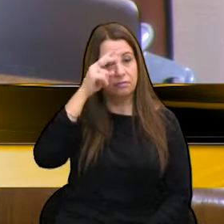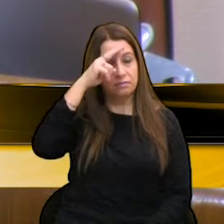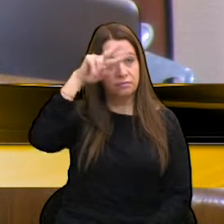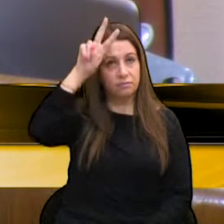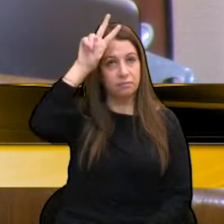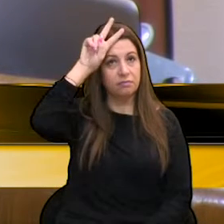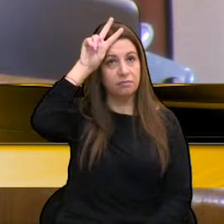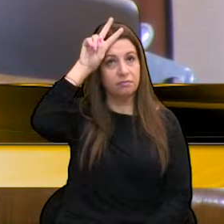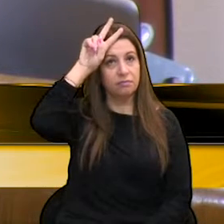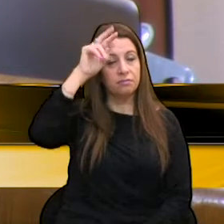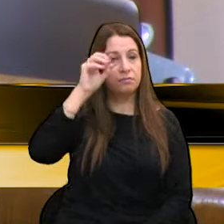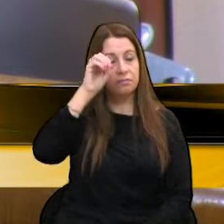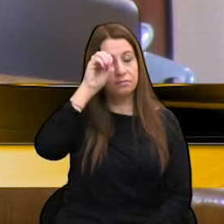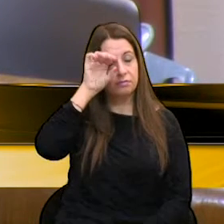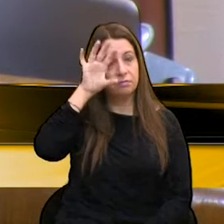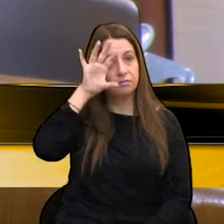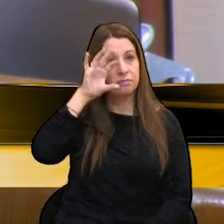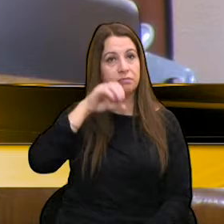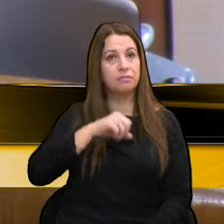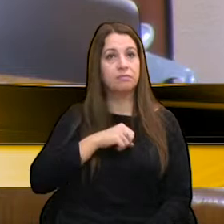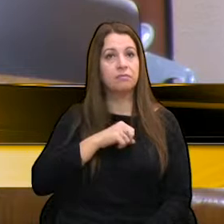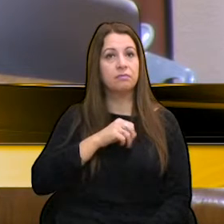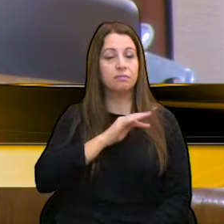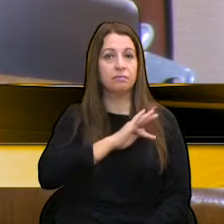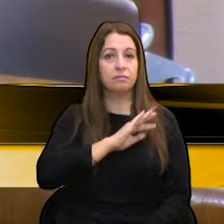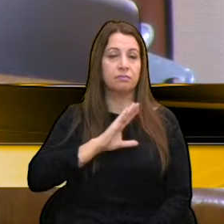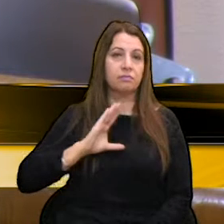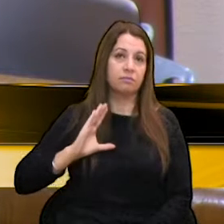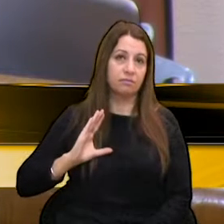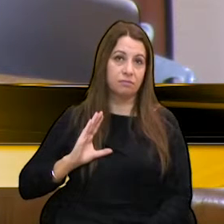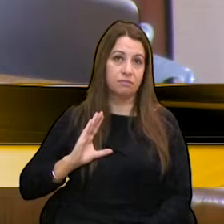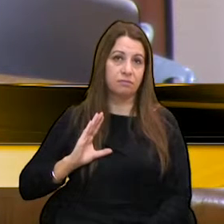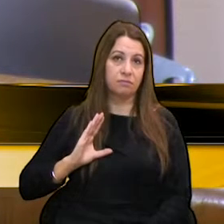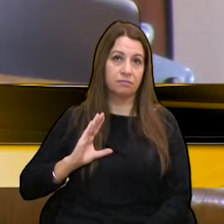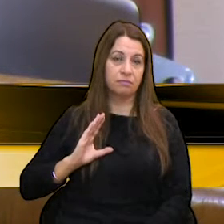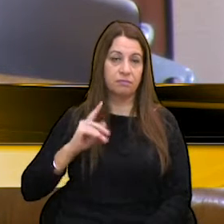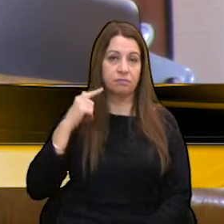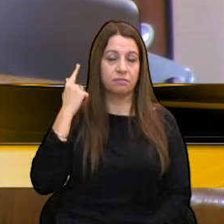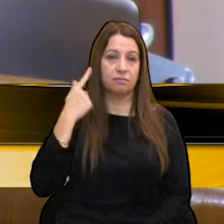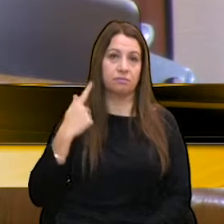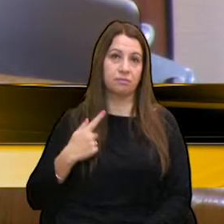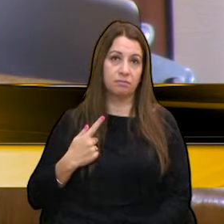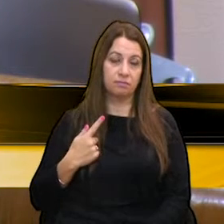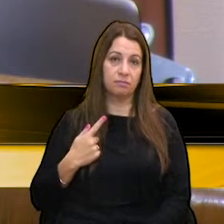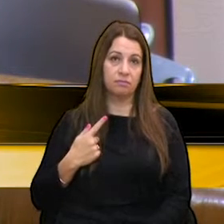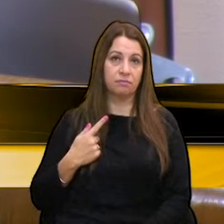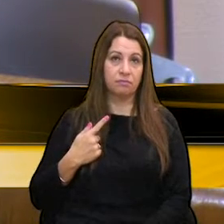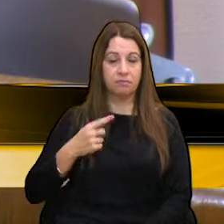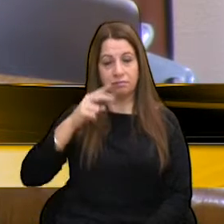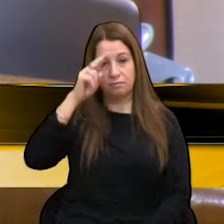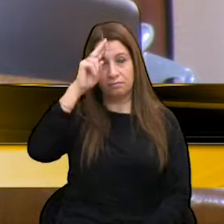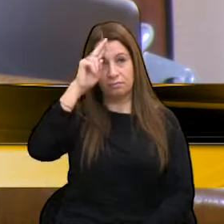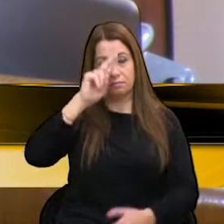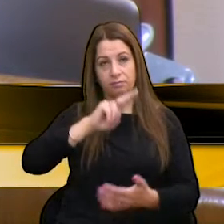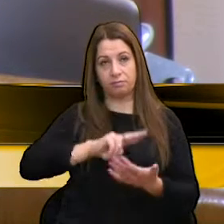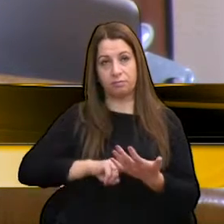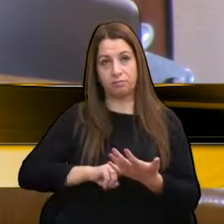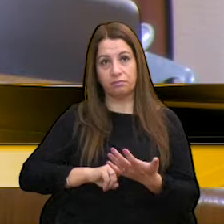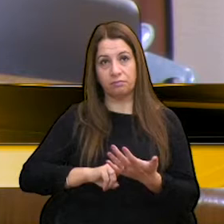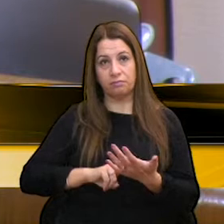Rosa, Elisandro Fiuza, Flávio Cassina, Gladys Frisso, Neri Andrade Pereira